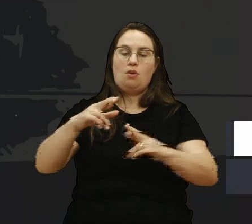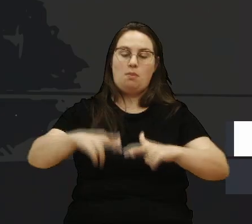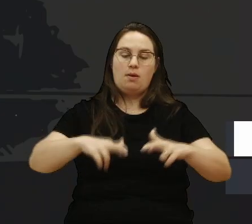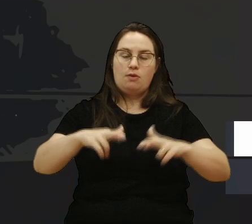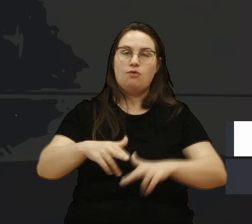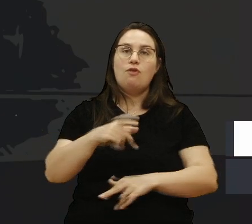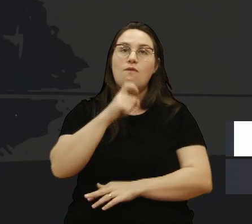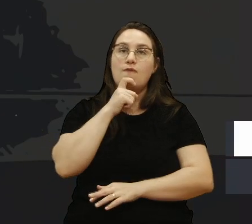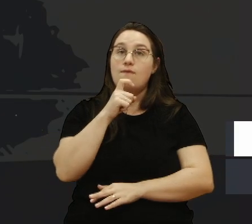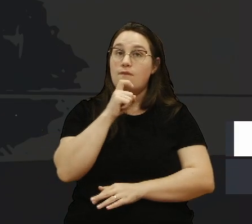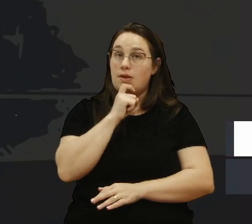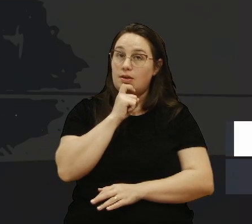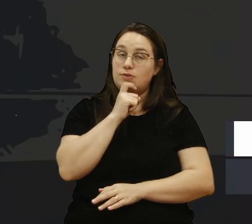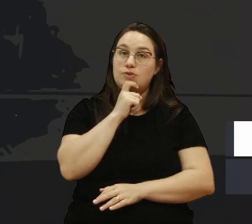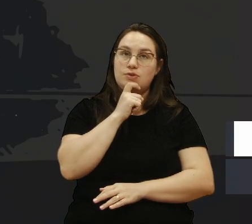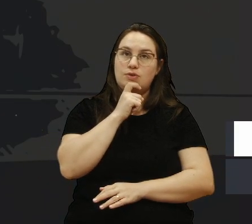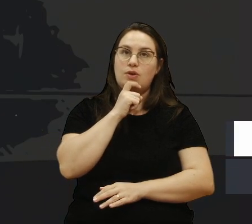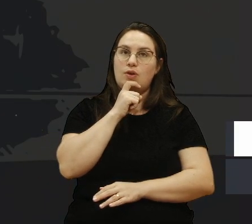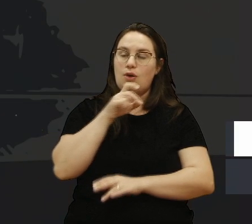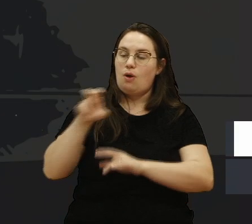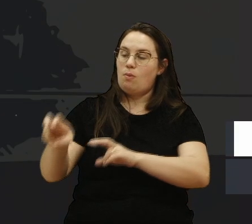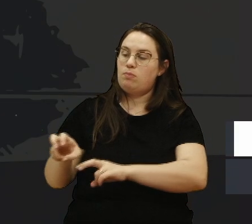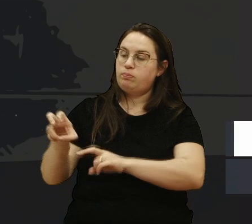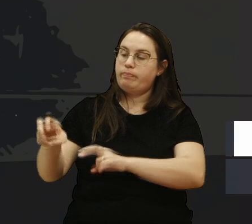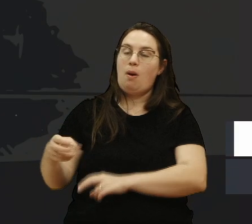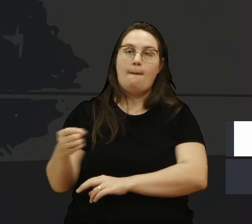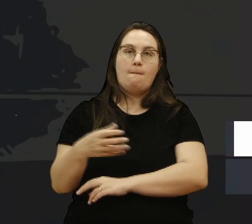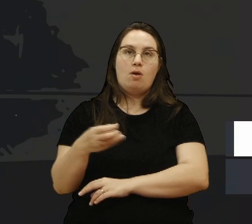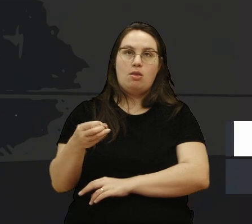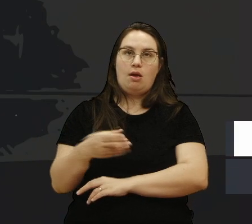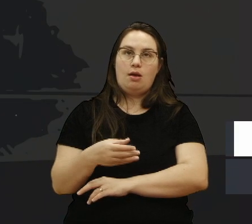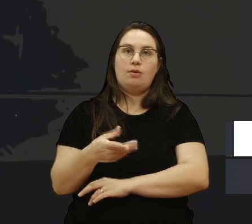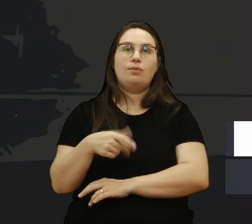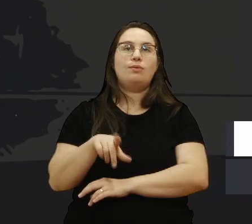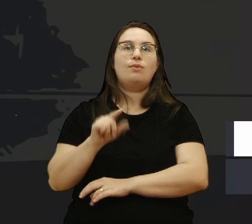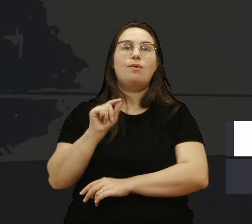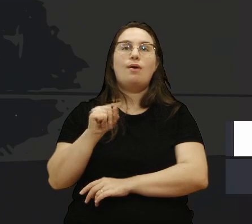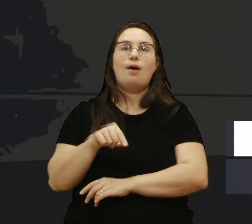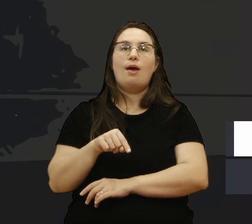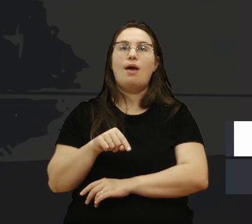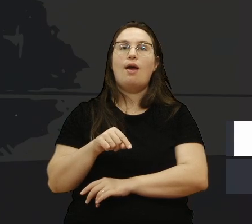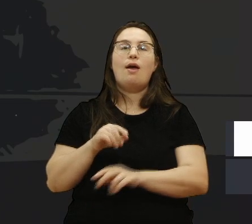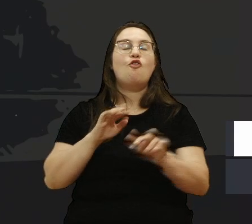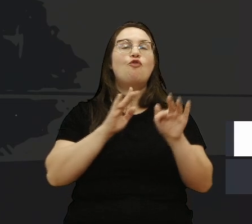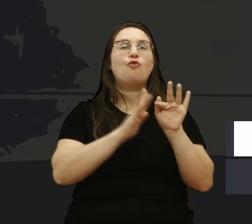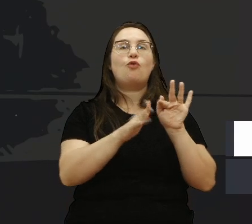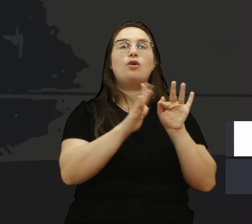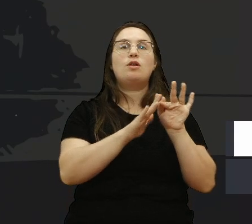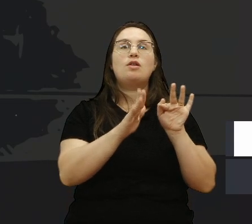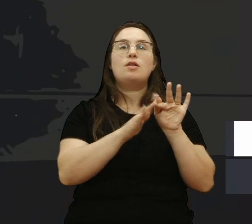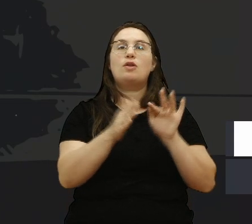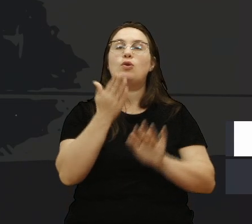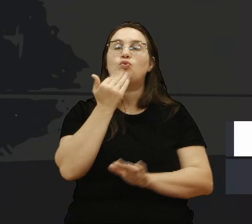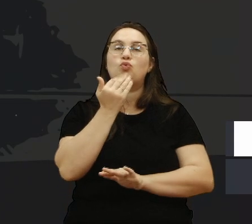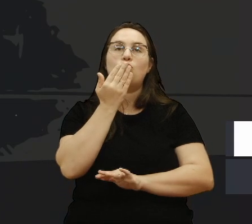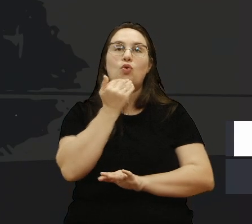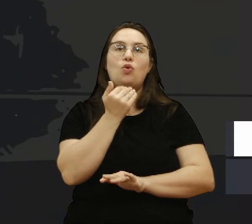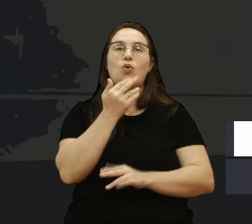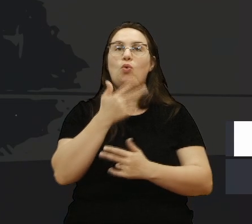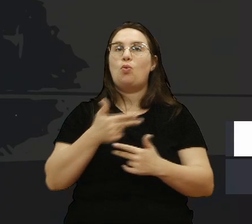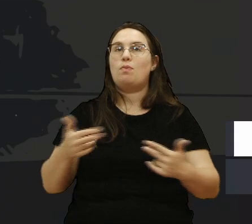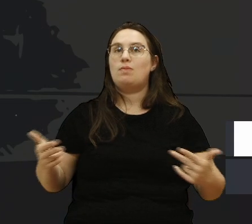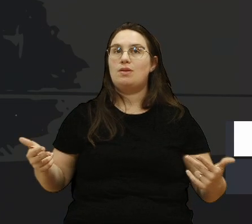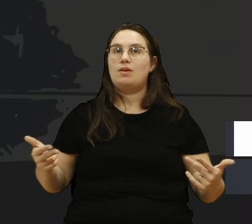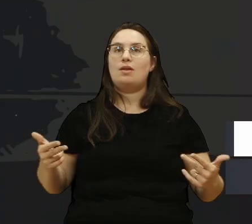verde, e o produtor rural moderno é apenas um fornecedor de alimentos. Quer dizer, não é apenas